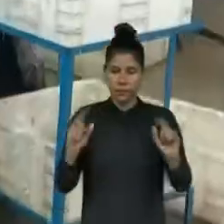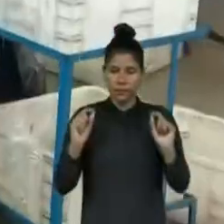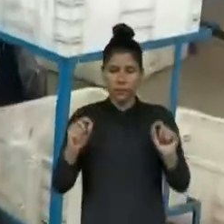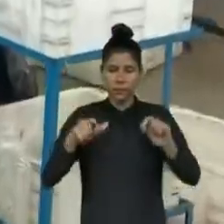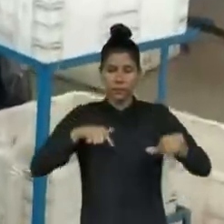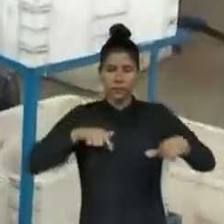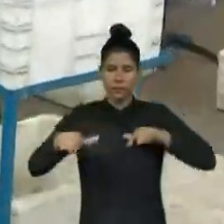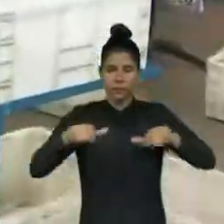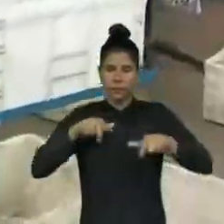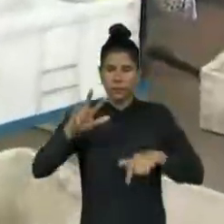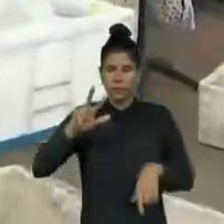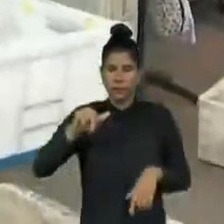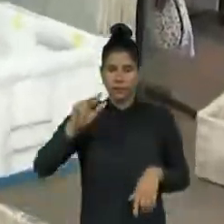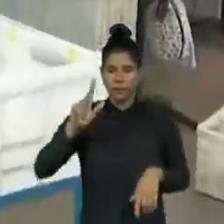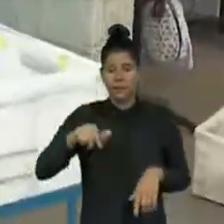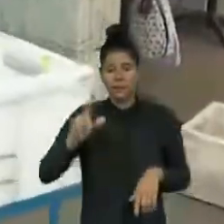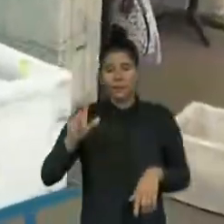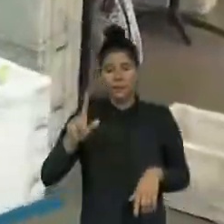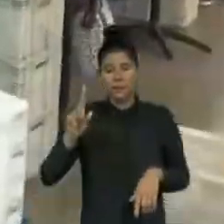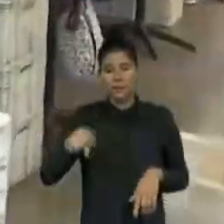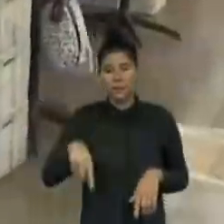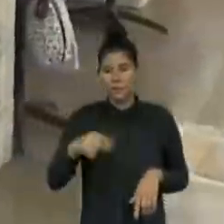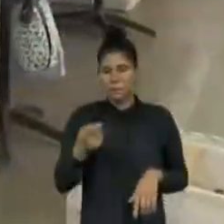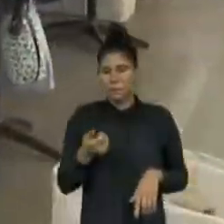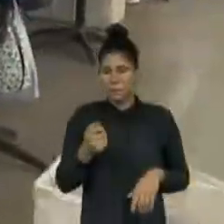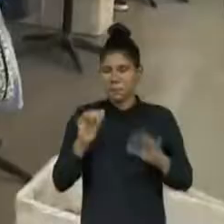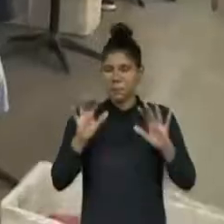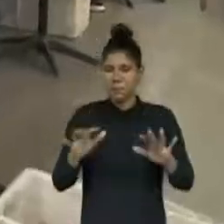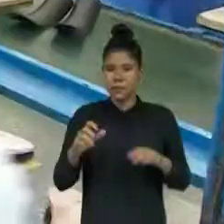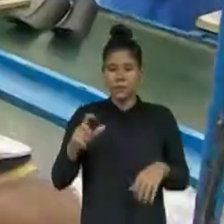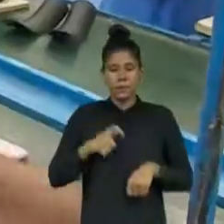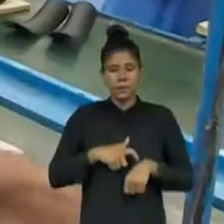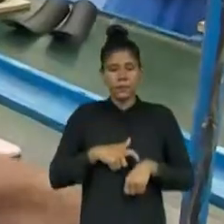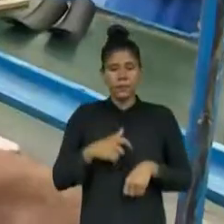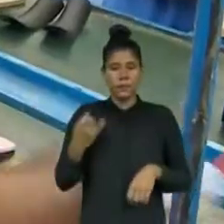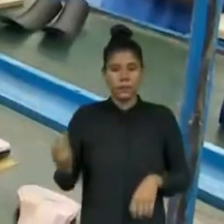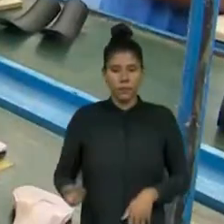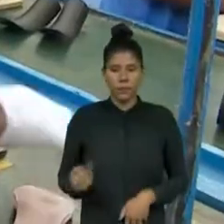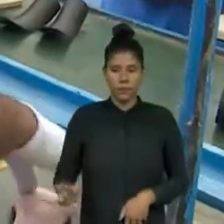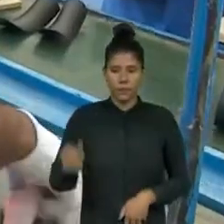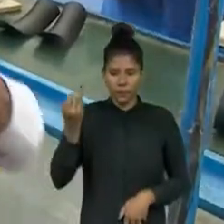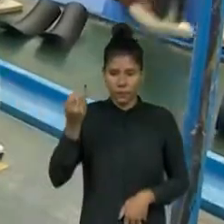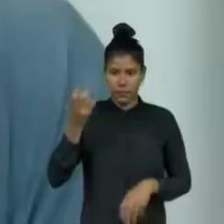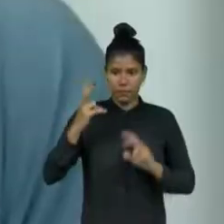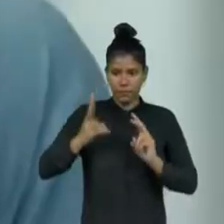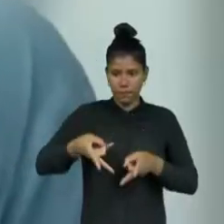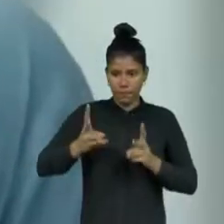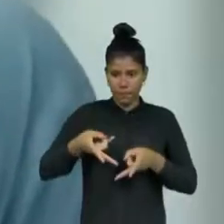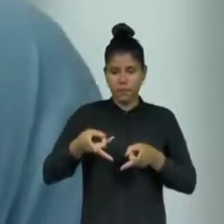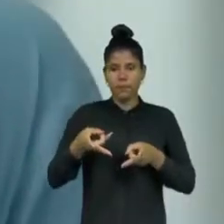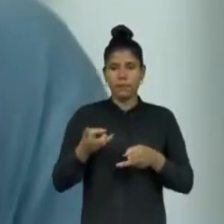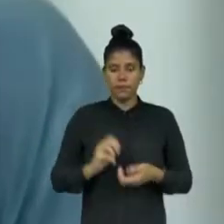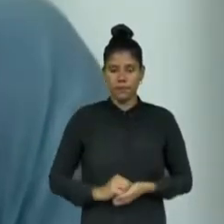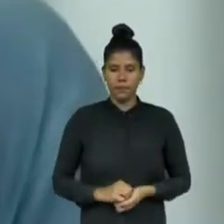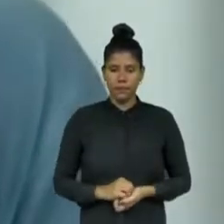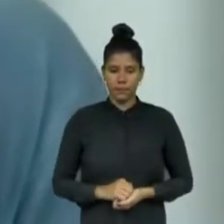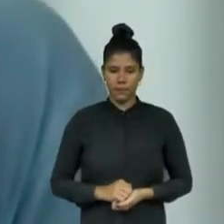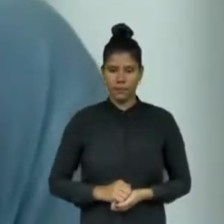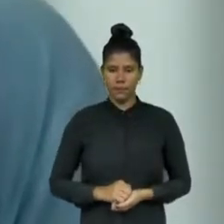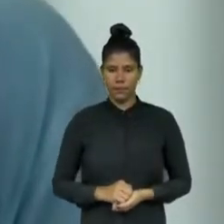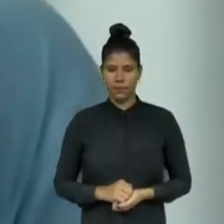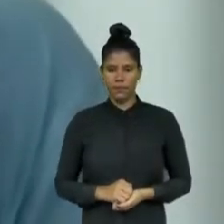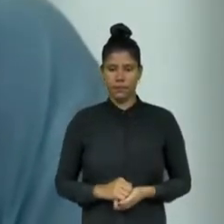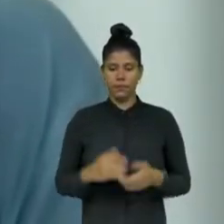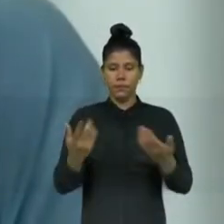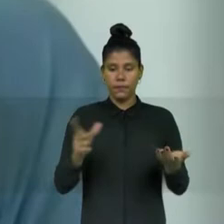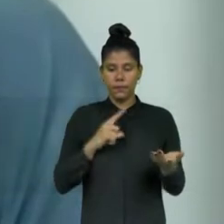ainda é tímida, mas que o momento tem sido importante para a manutenção dos postos de trabalho. Apesar de todas as